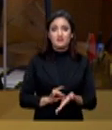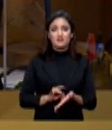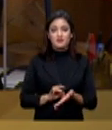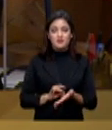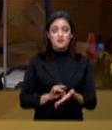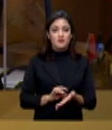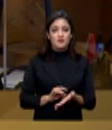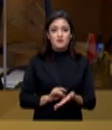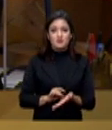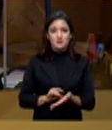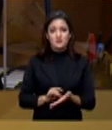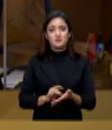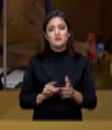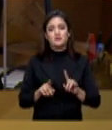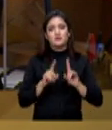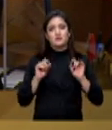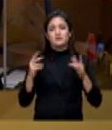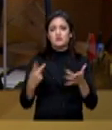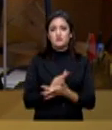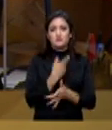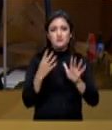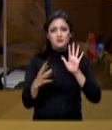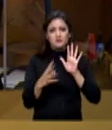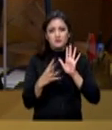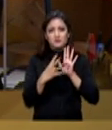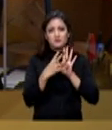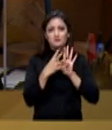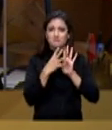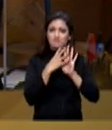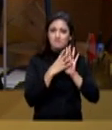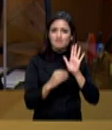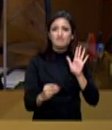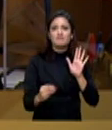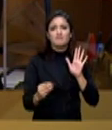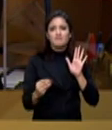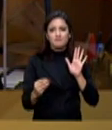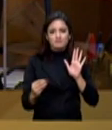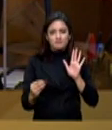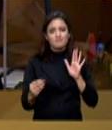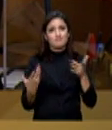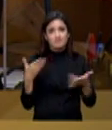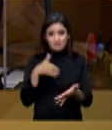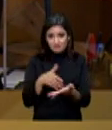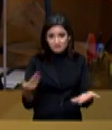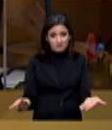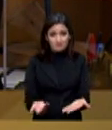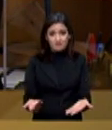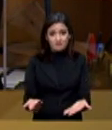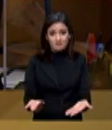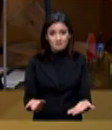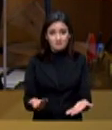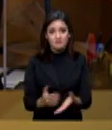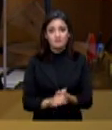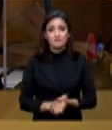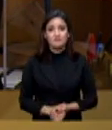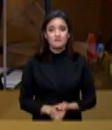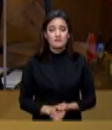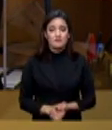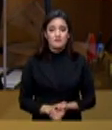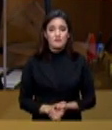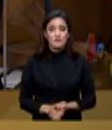enfrentamos com esse modelo que veio até aqui isso não estamos falando